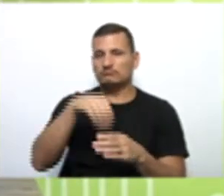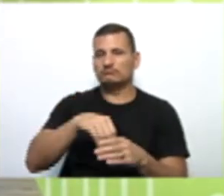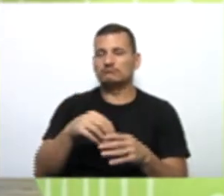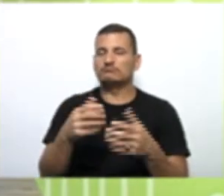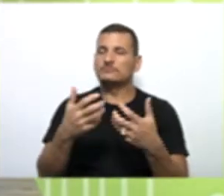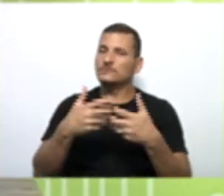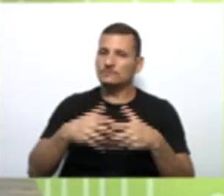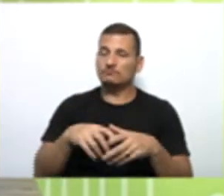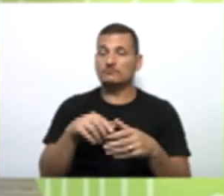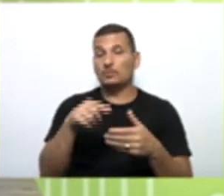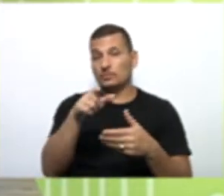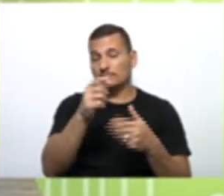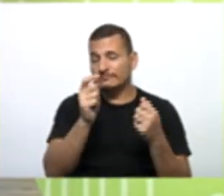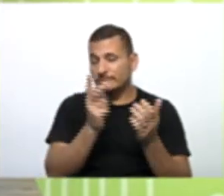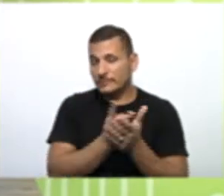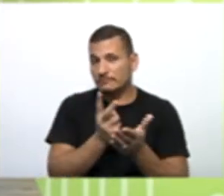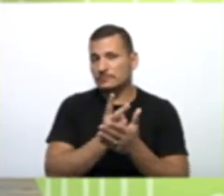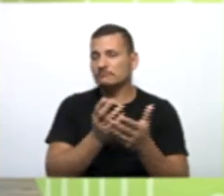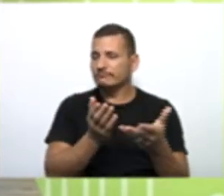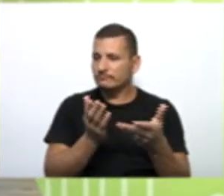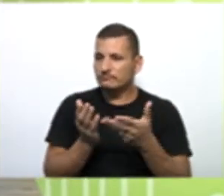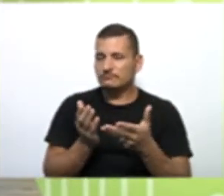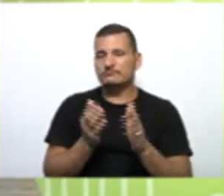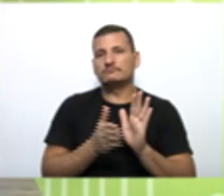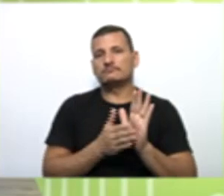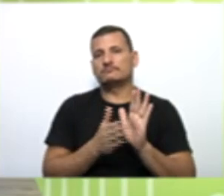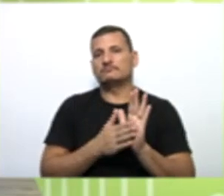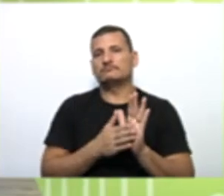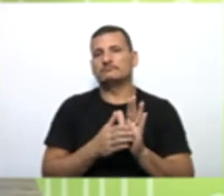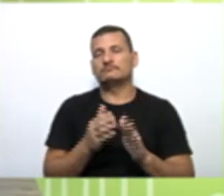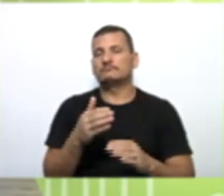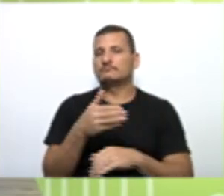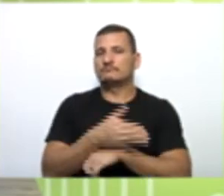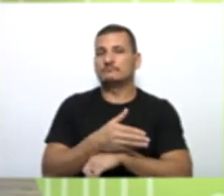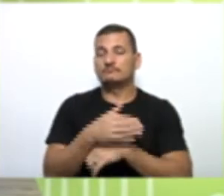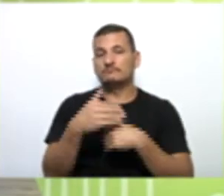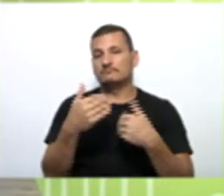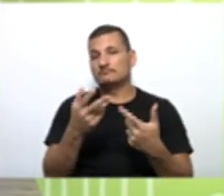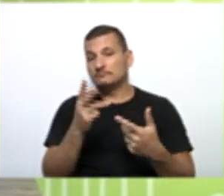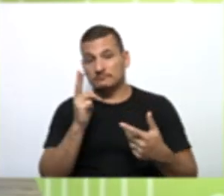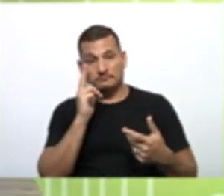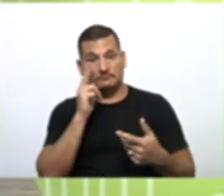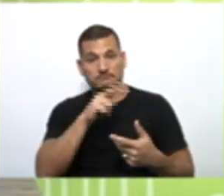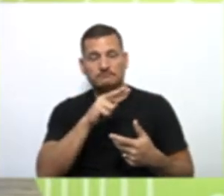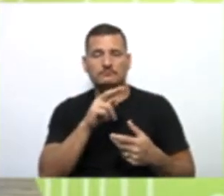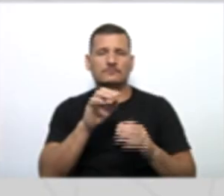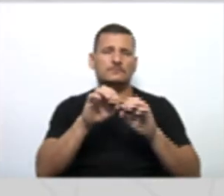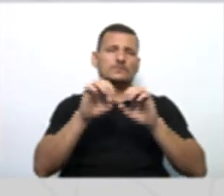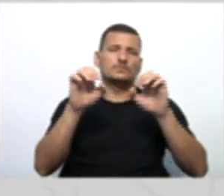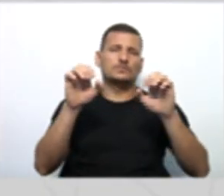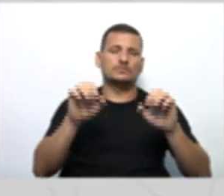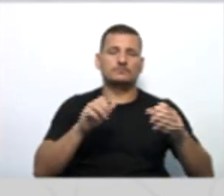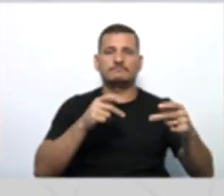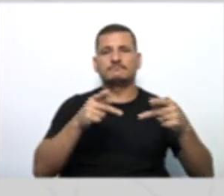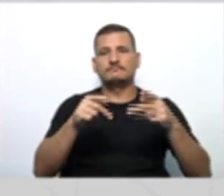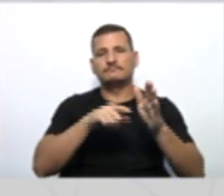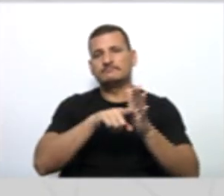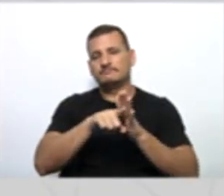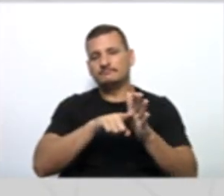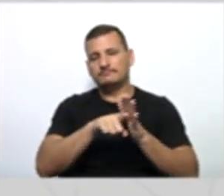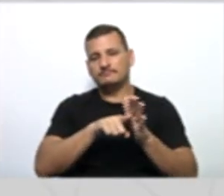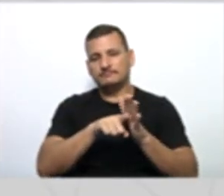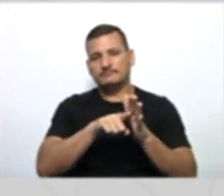sempre convidada a participar dessas propostas. Vamos ver um pouquinho como que é a estrutura de um projeto de pesquisa. Um projeto